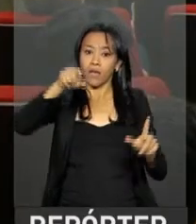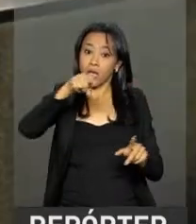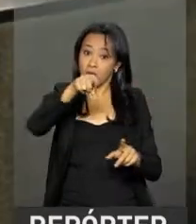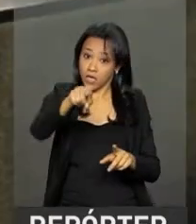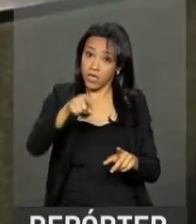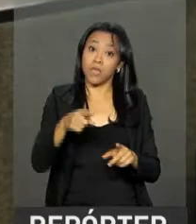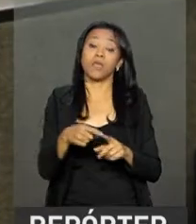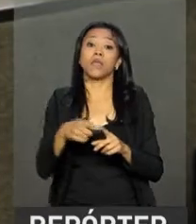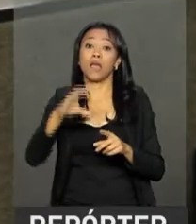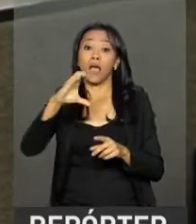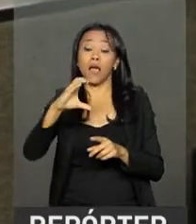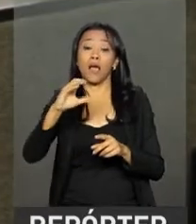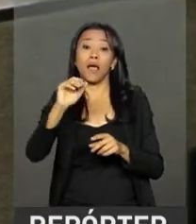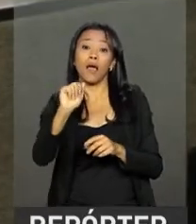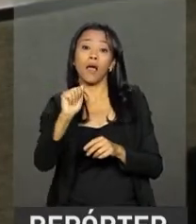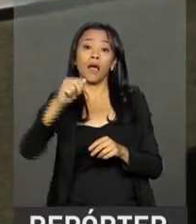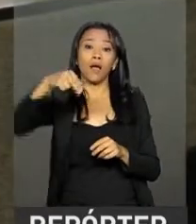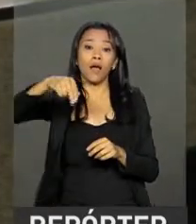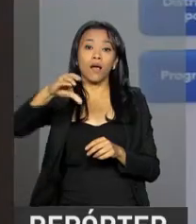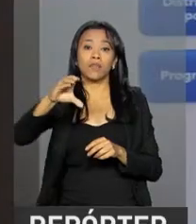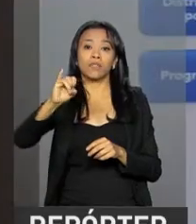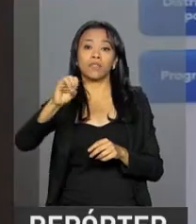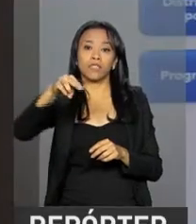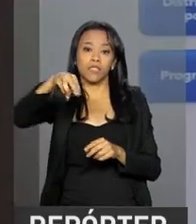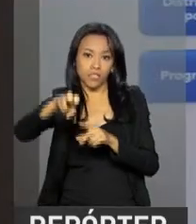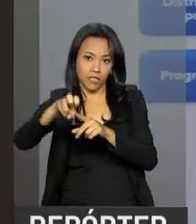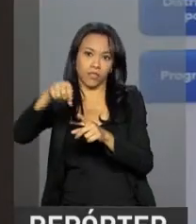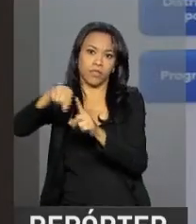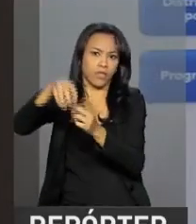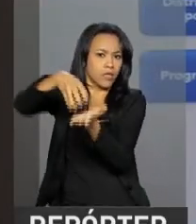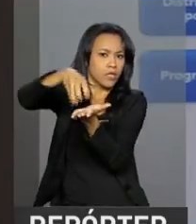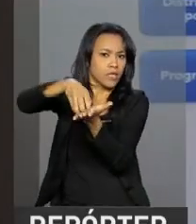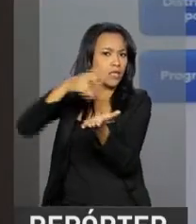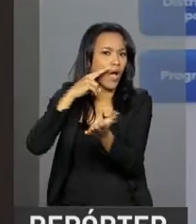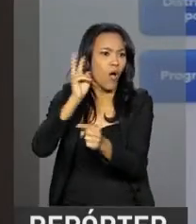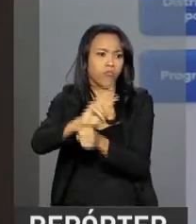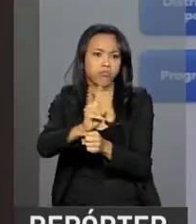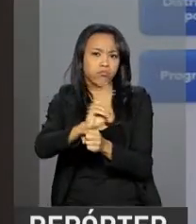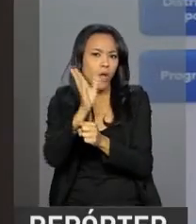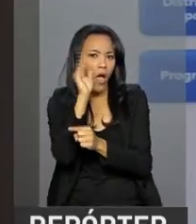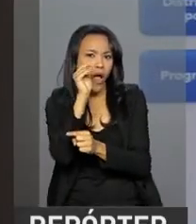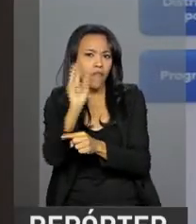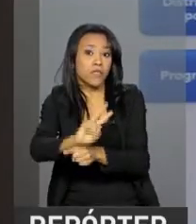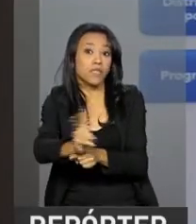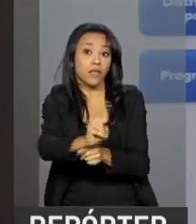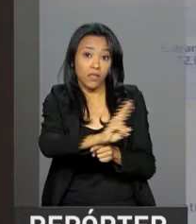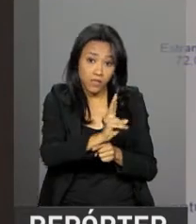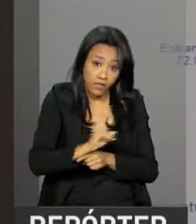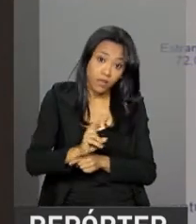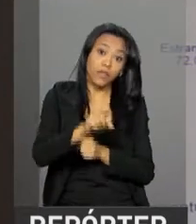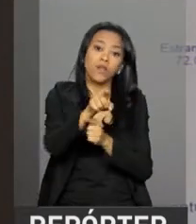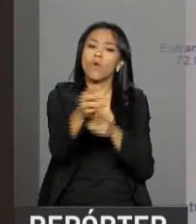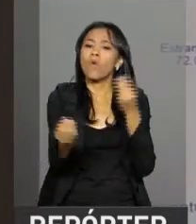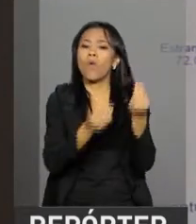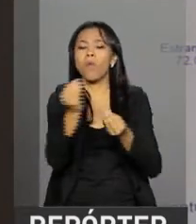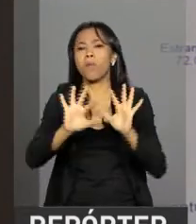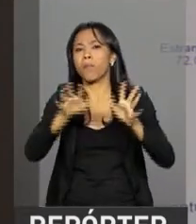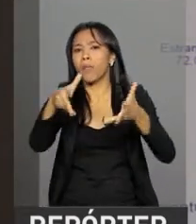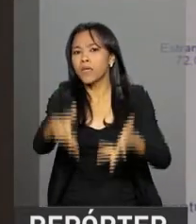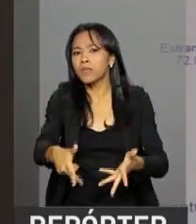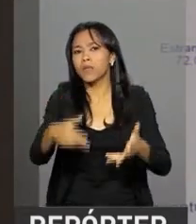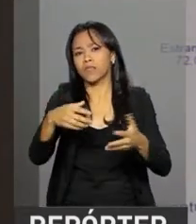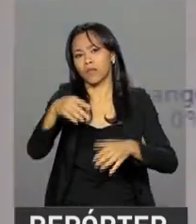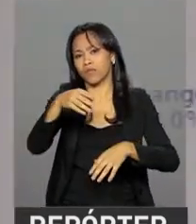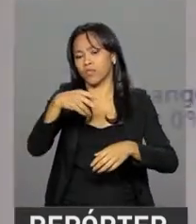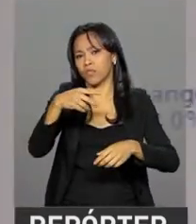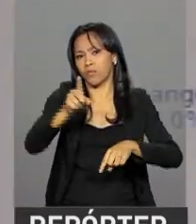no cumprimento dessa lei. A partir de agora, uma publicação mensal traz as principais informações sobre a participação de obras